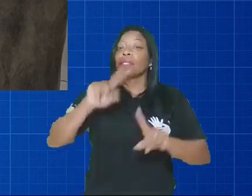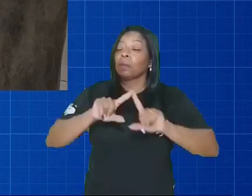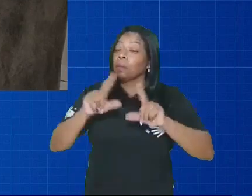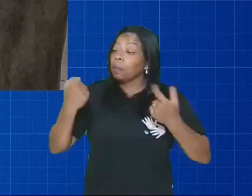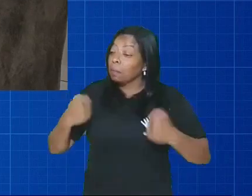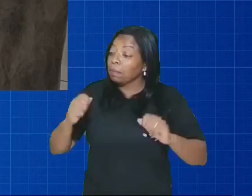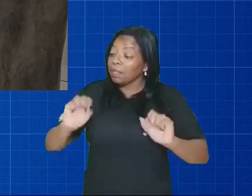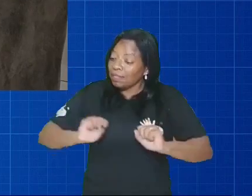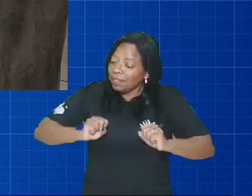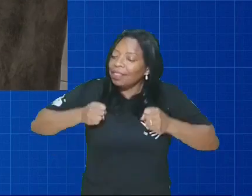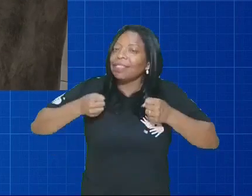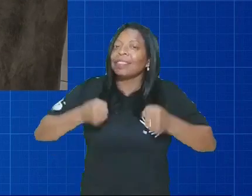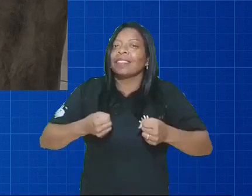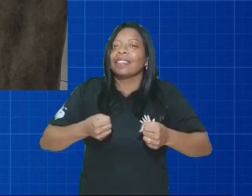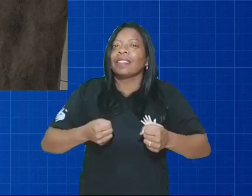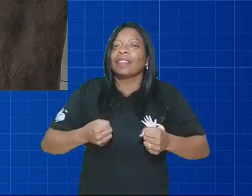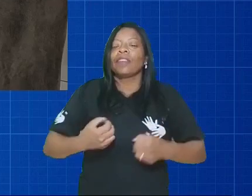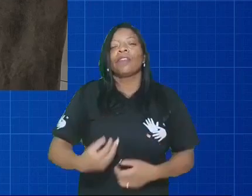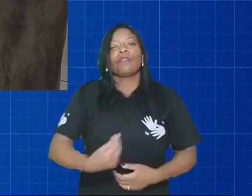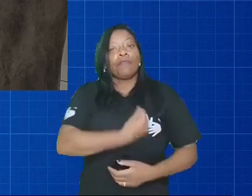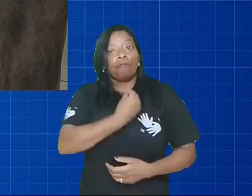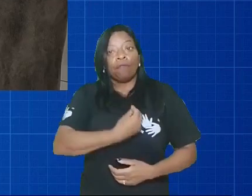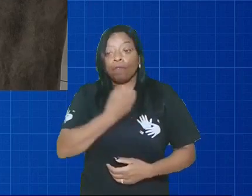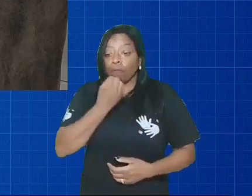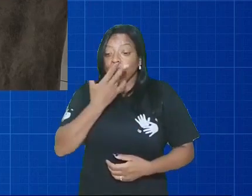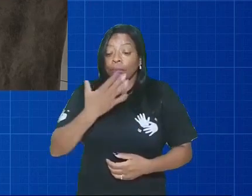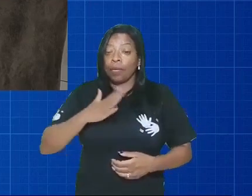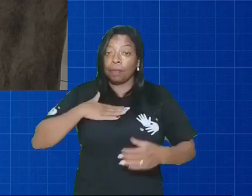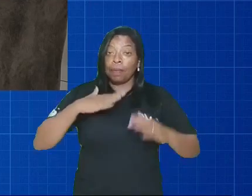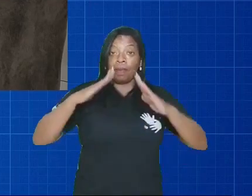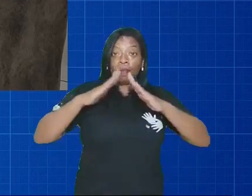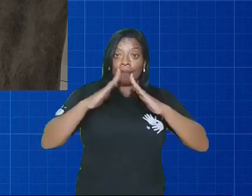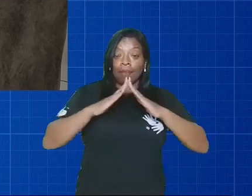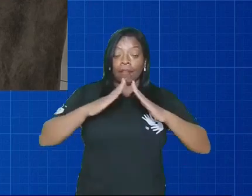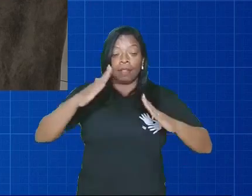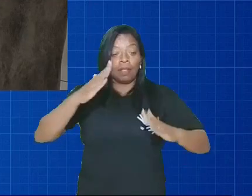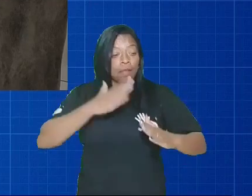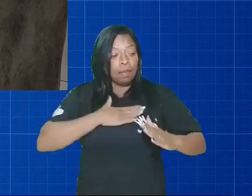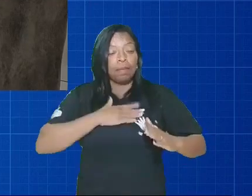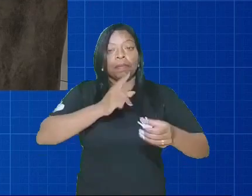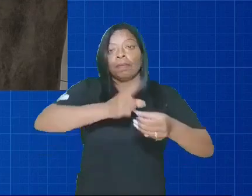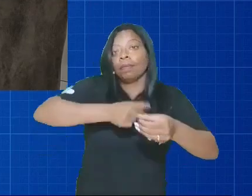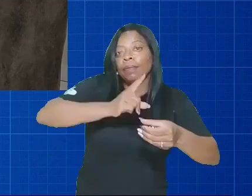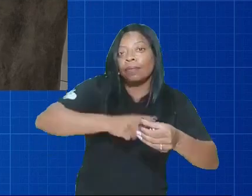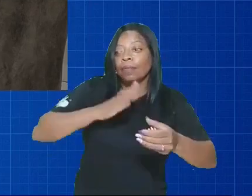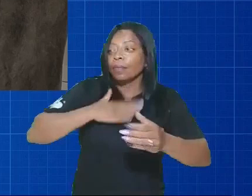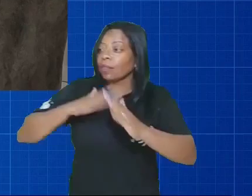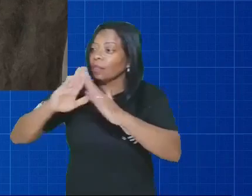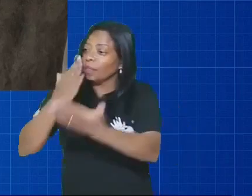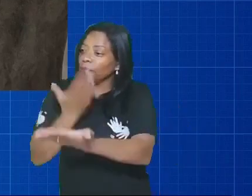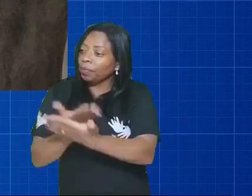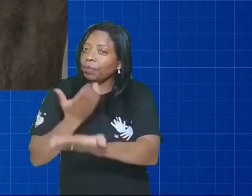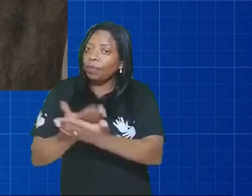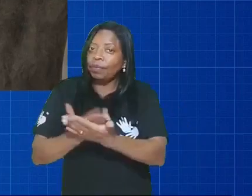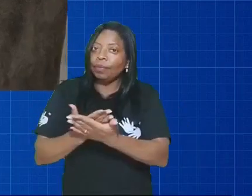viver no campo, bem viver na minha casa, na minha escola, porque é isso também, o bem viver da minha escola, da minha casa, de fato aconteça.